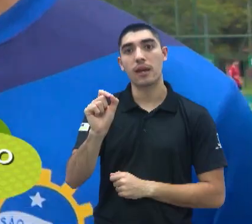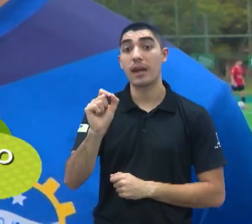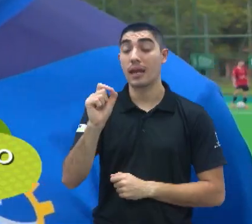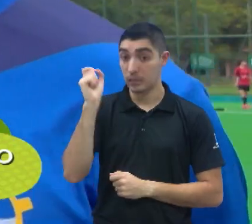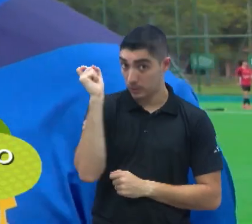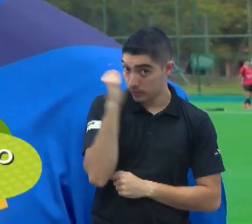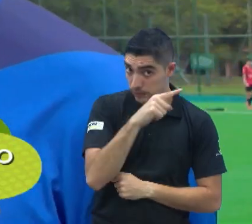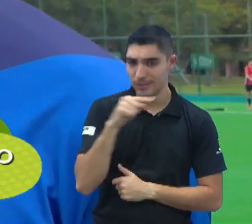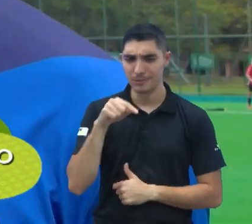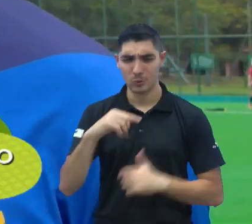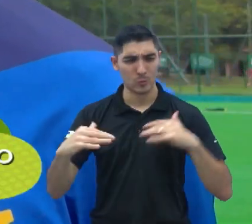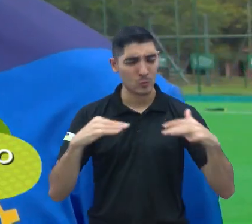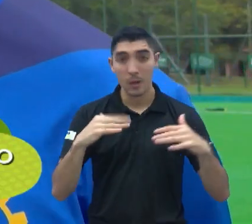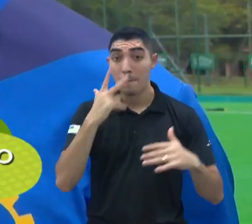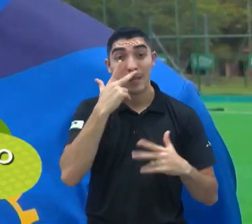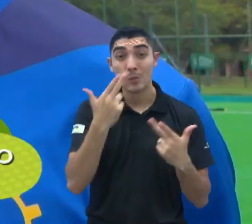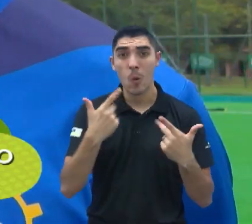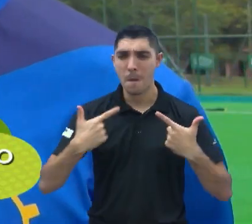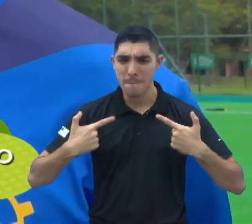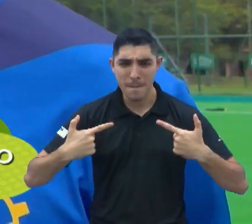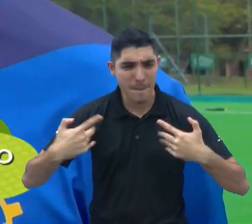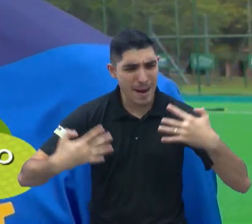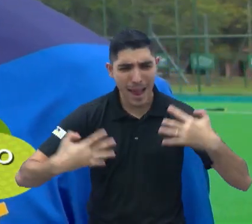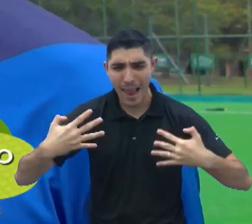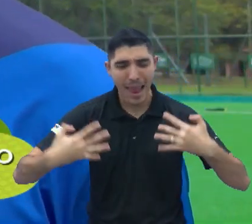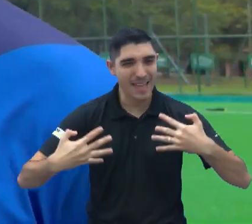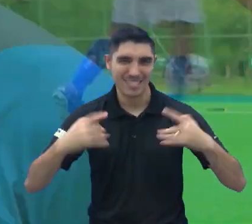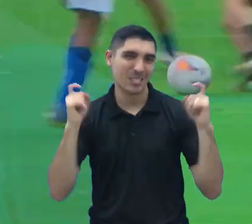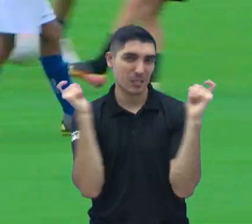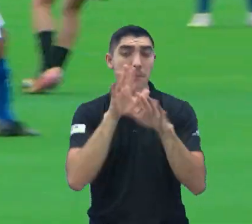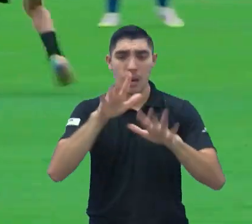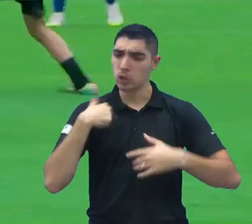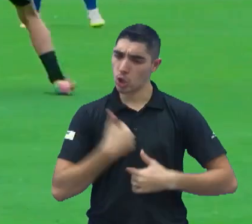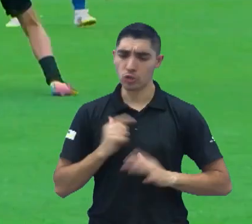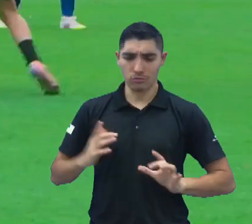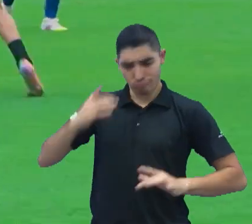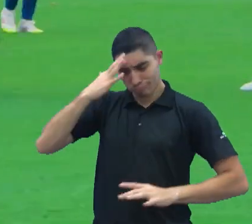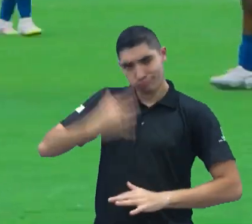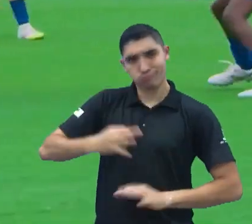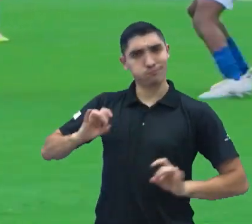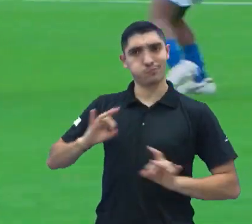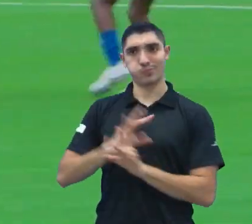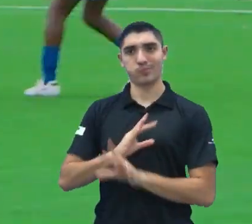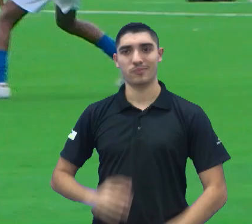batalha, uma guerra muito difícil, mas nós estamos preparados para isso.